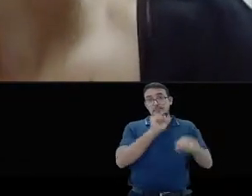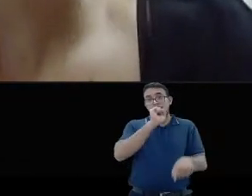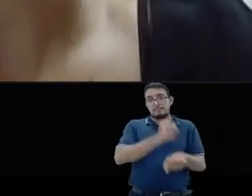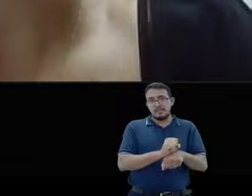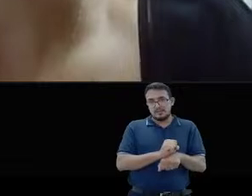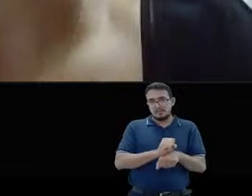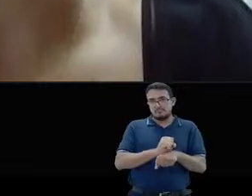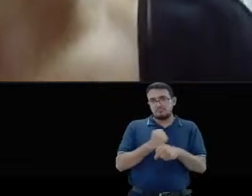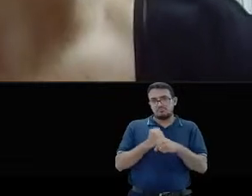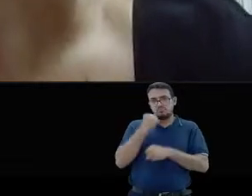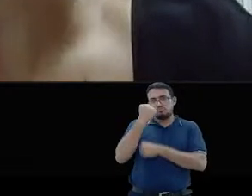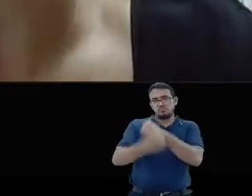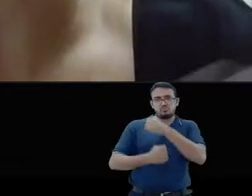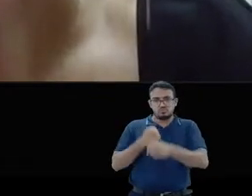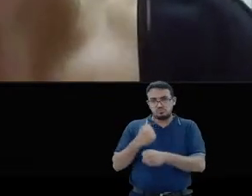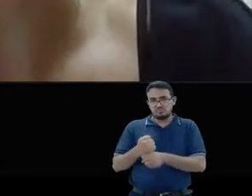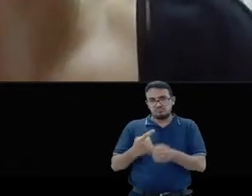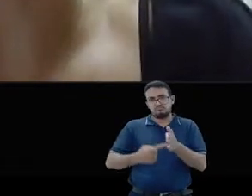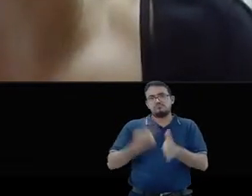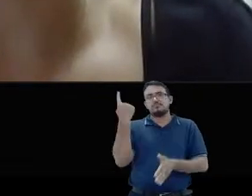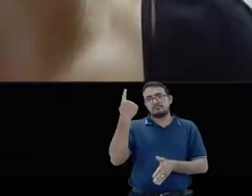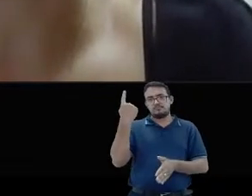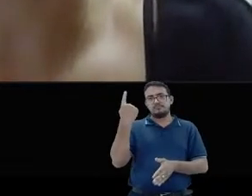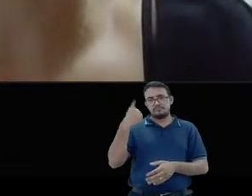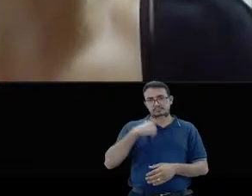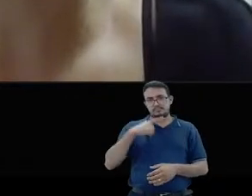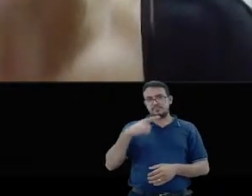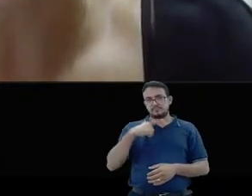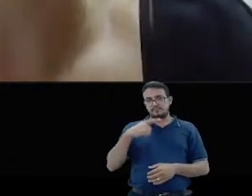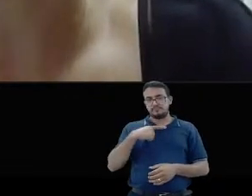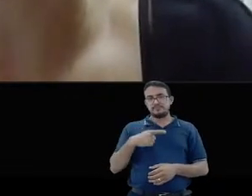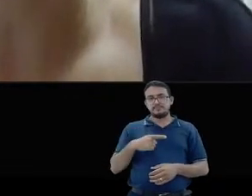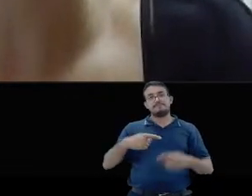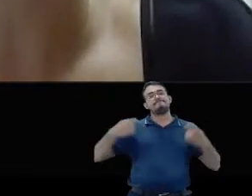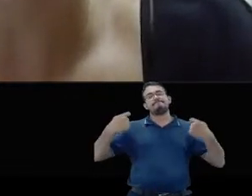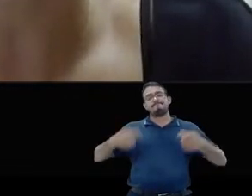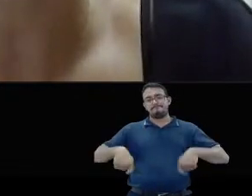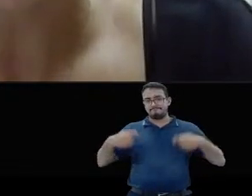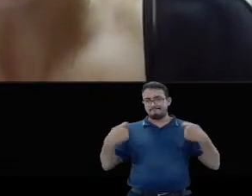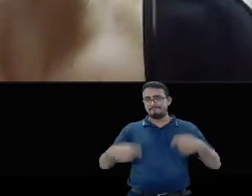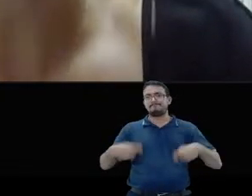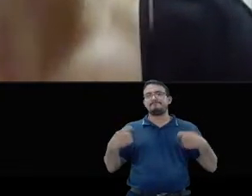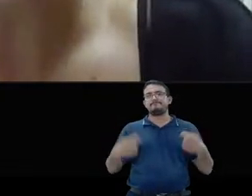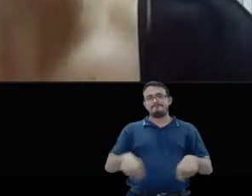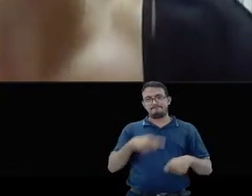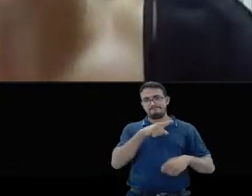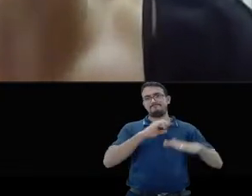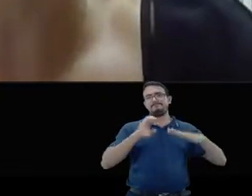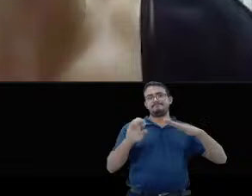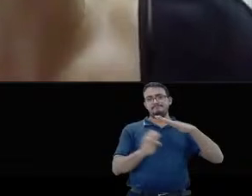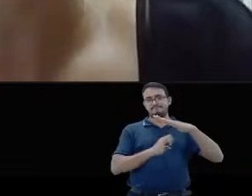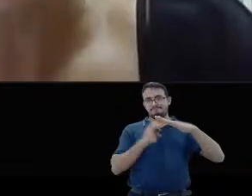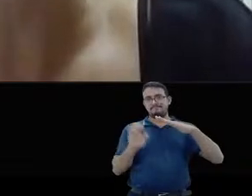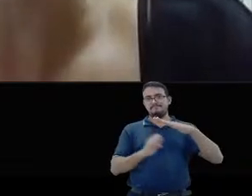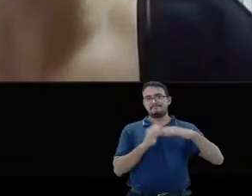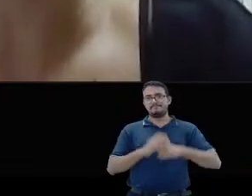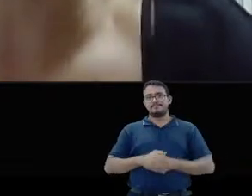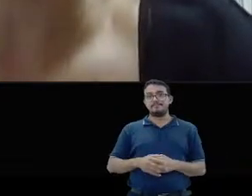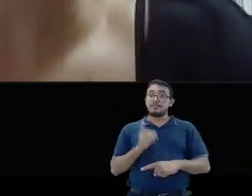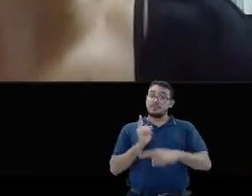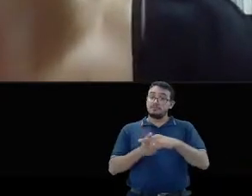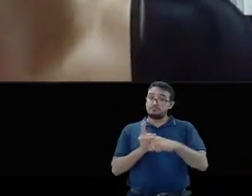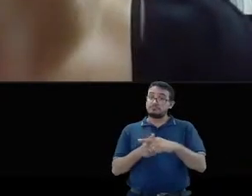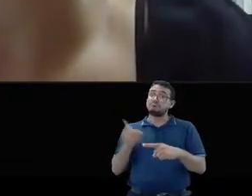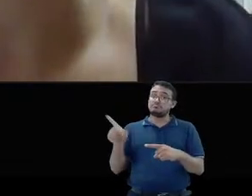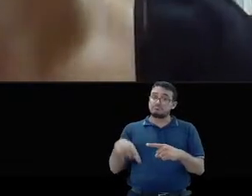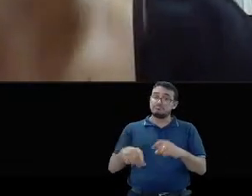Então, isso é essencial, essa parada geral que ocorra na empresa, porque é um mecanismo, é um requisito de segurança, né? Porque